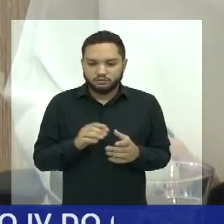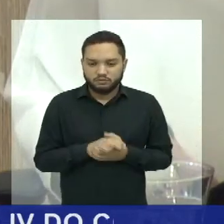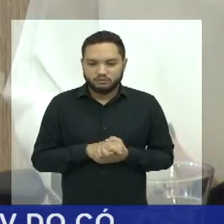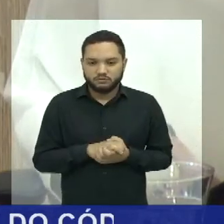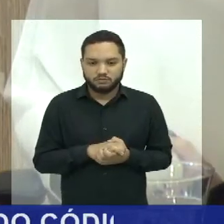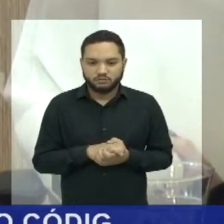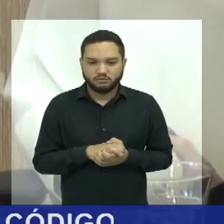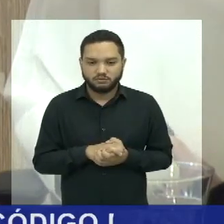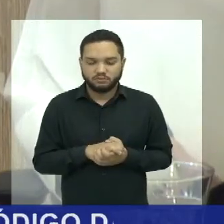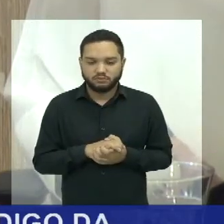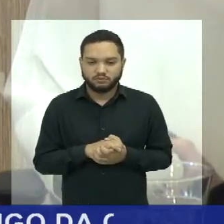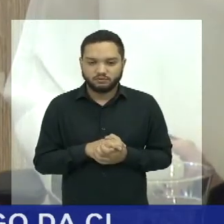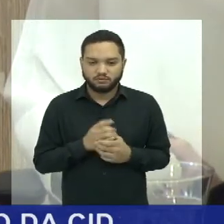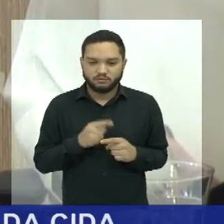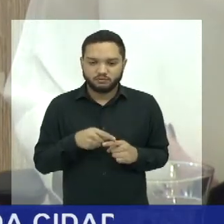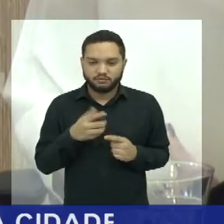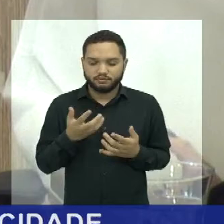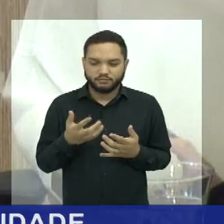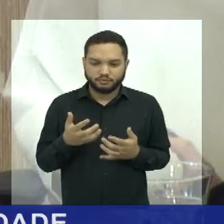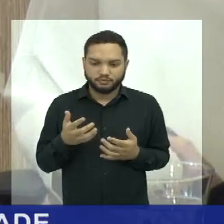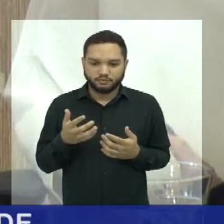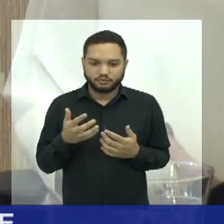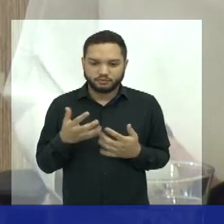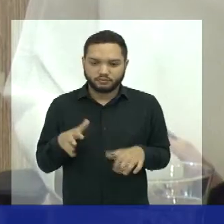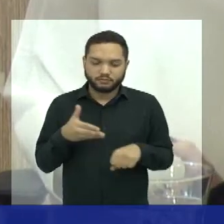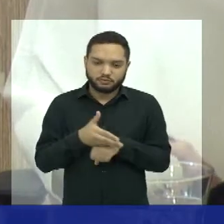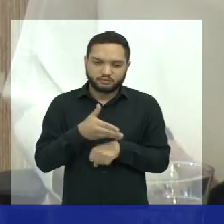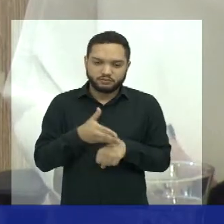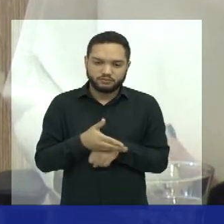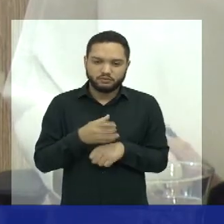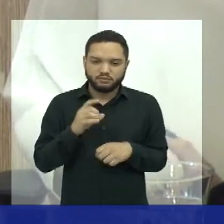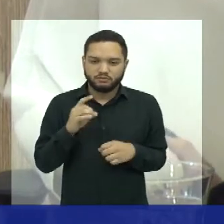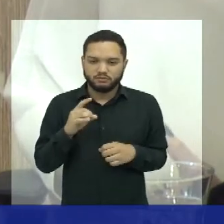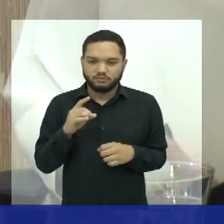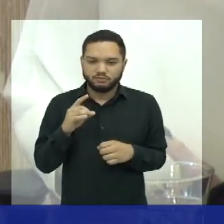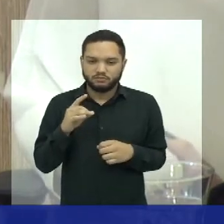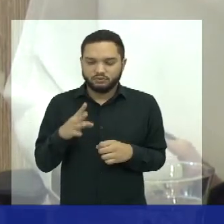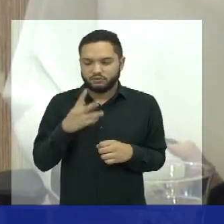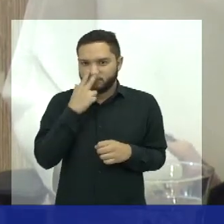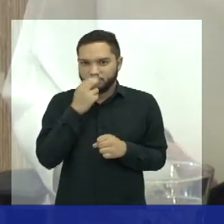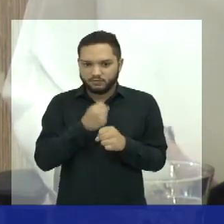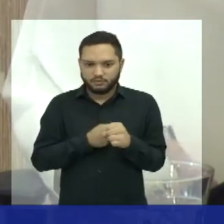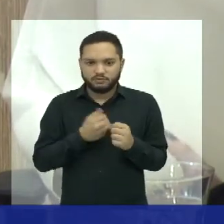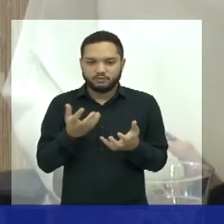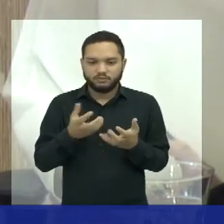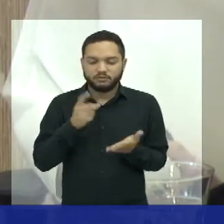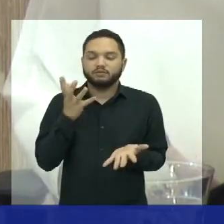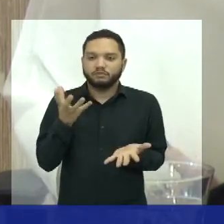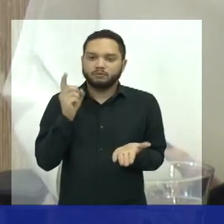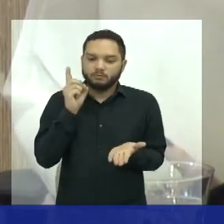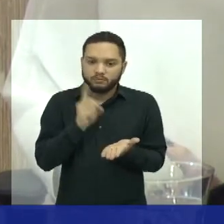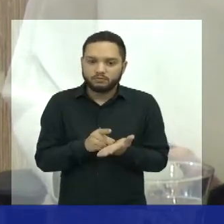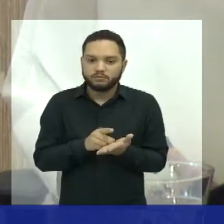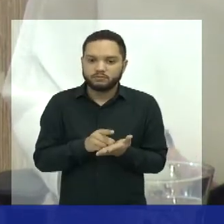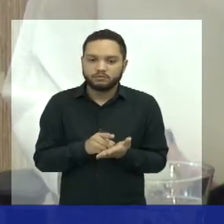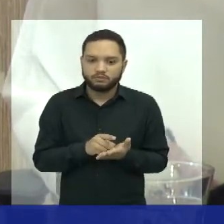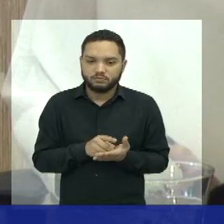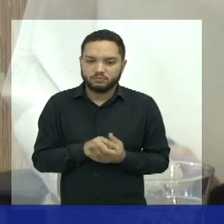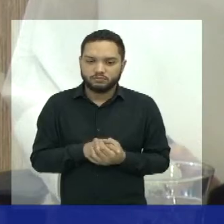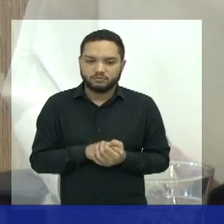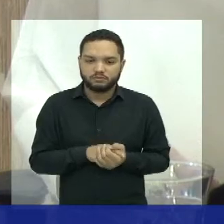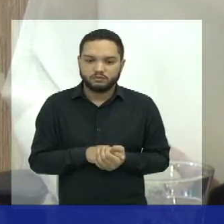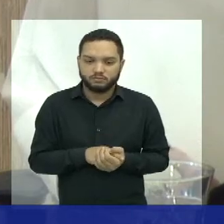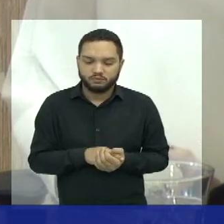não tornar essa participação aqui uma pseudo-participação, né? A gente quer ser considerado nas